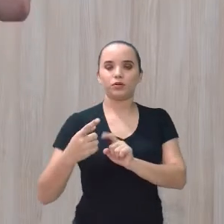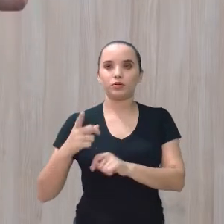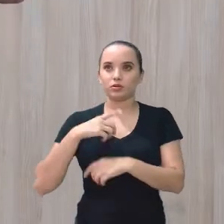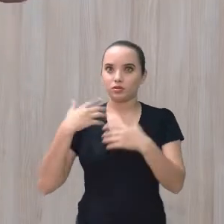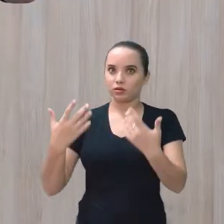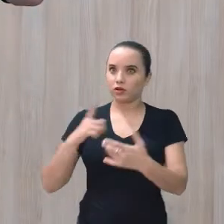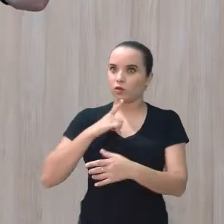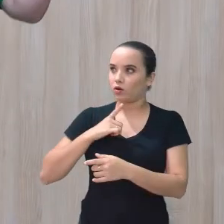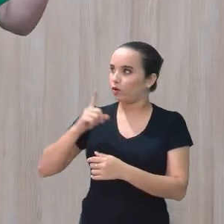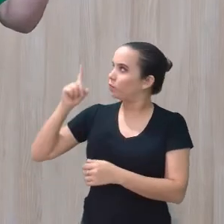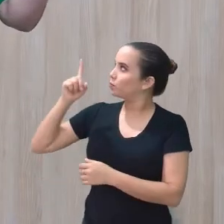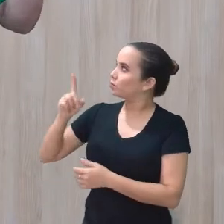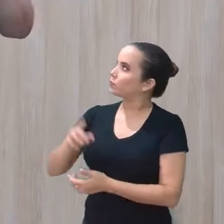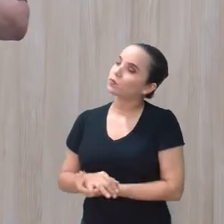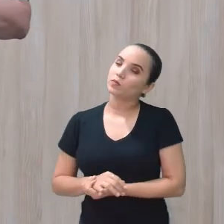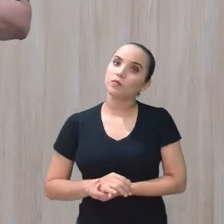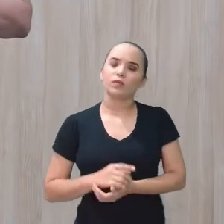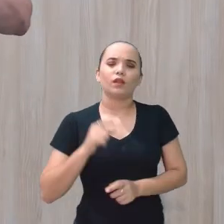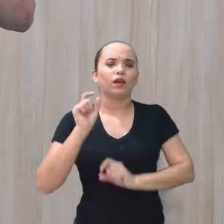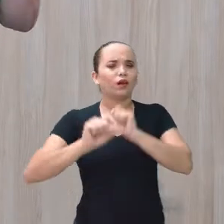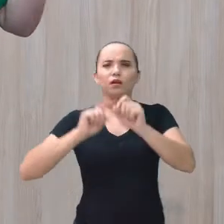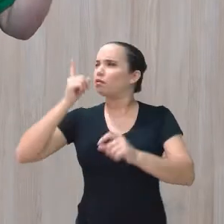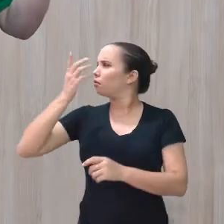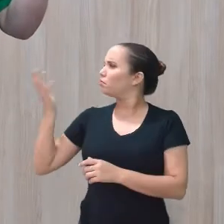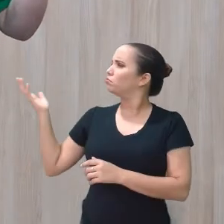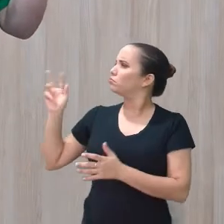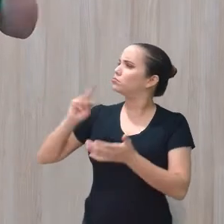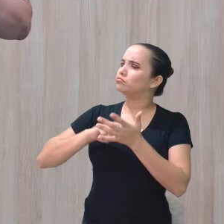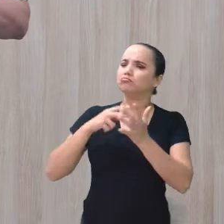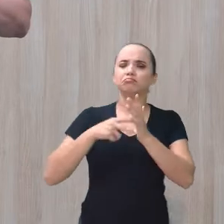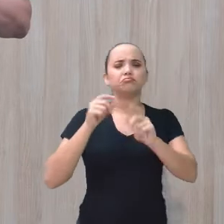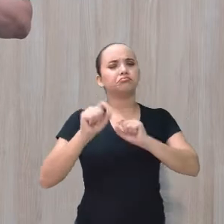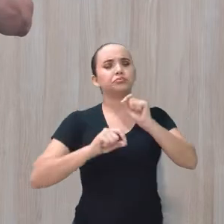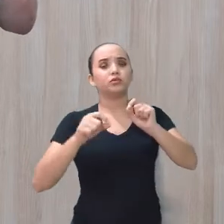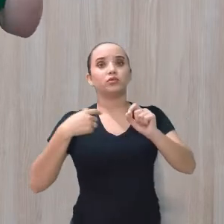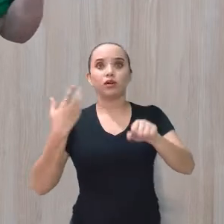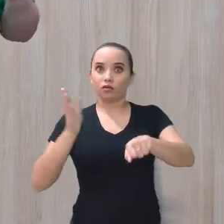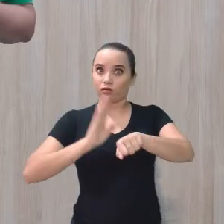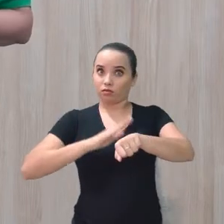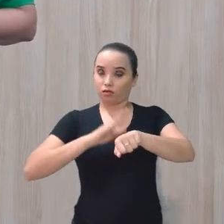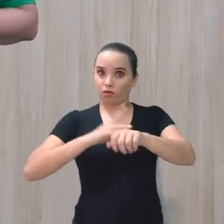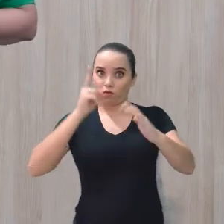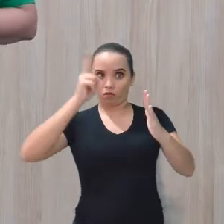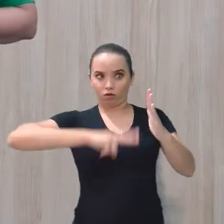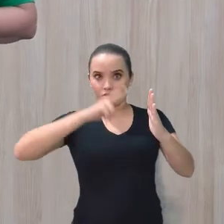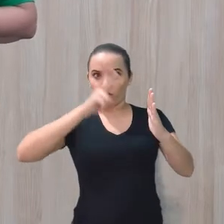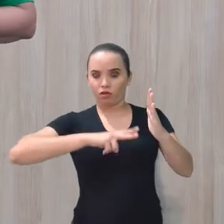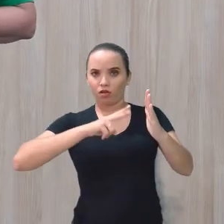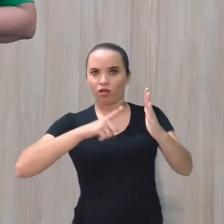surgem dentro de um título, quando lemos assim, de forma imediata.